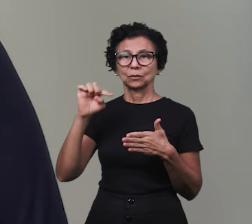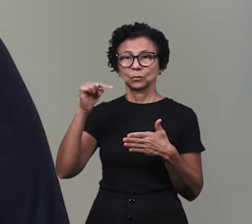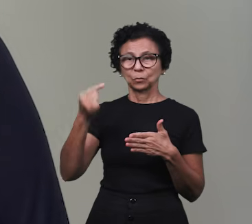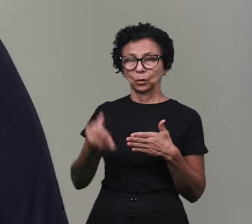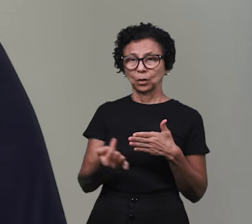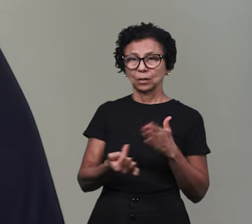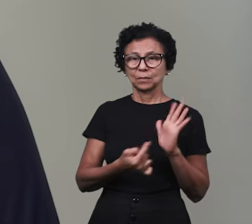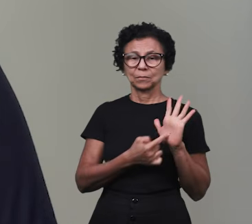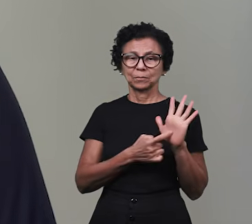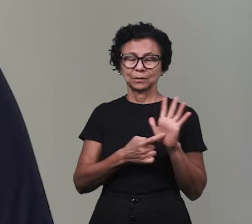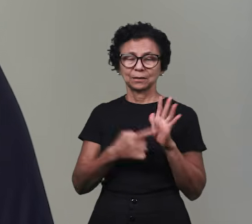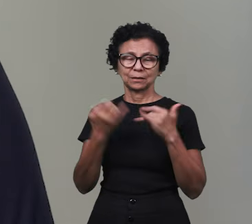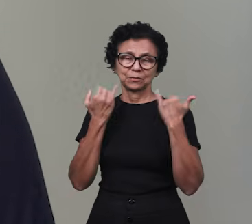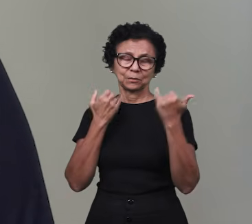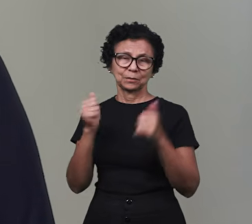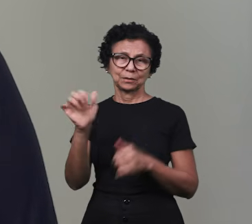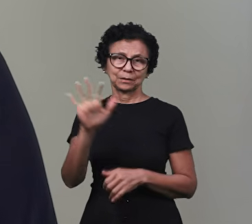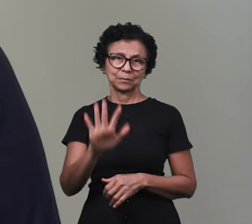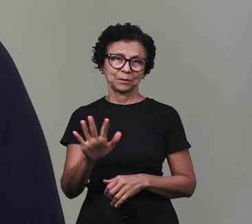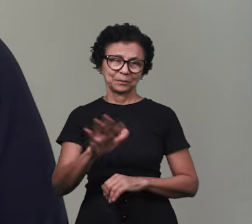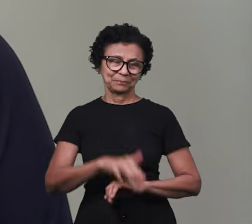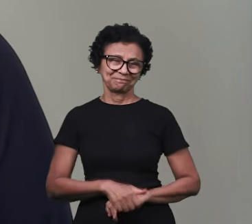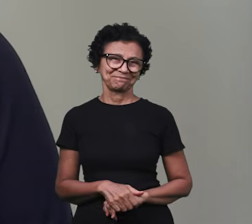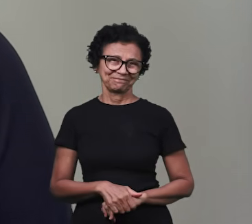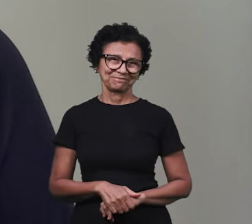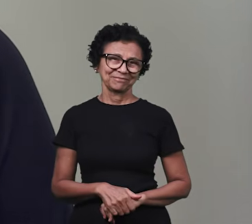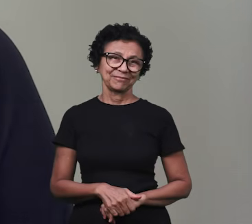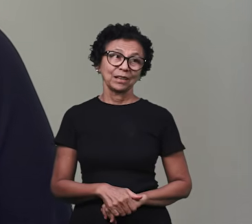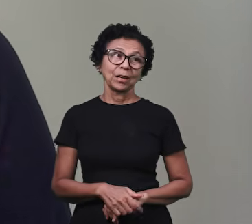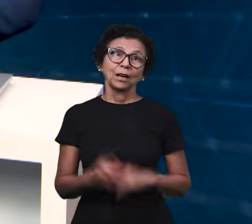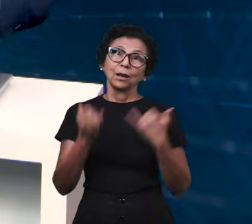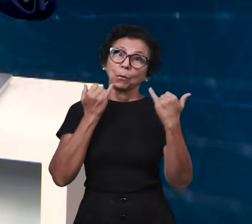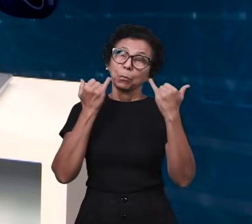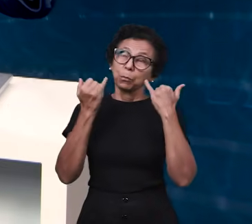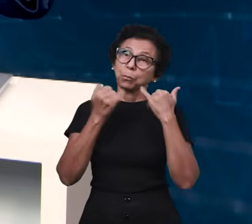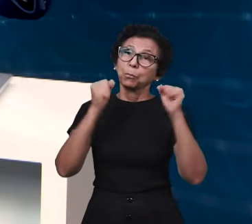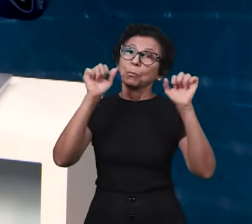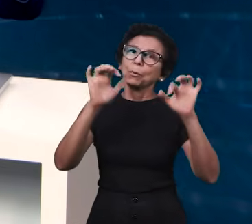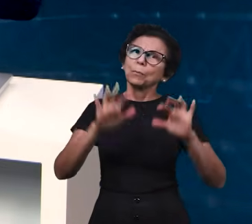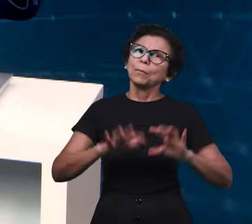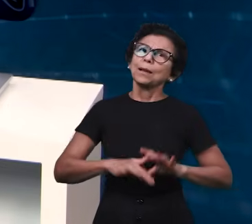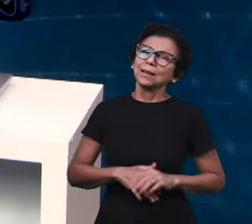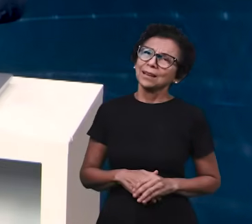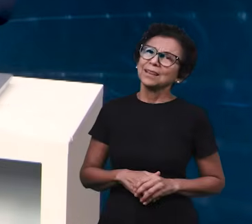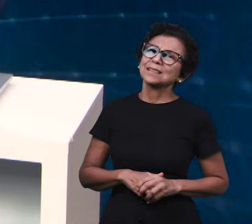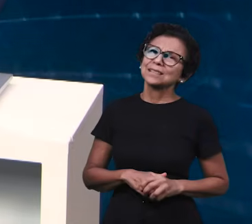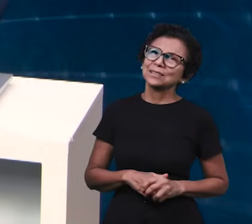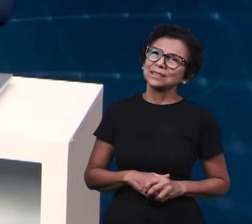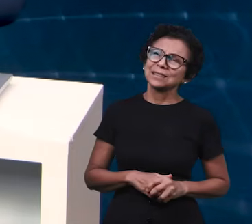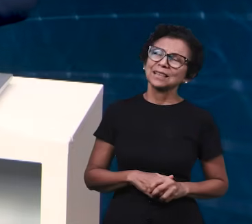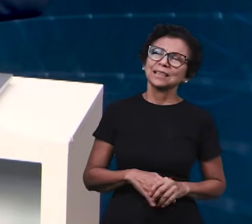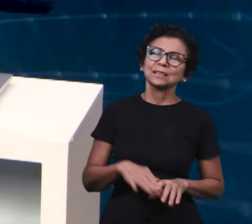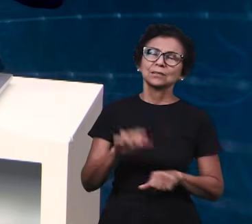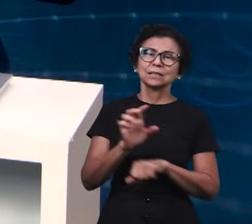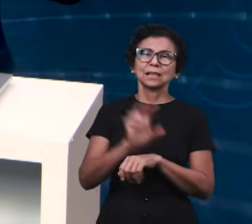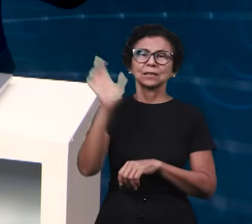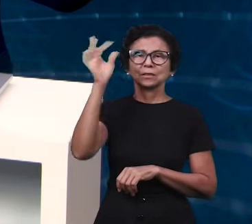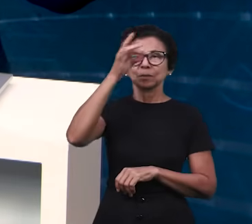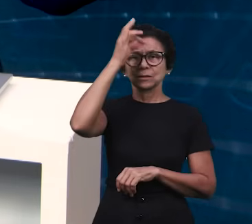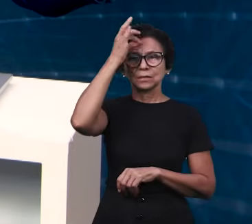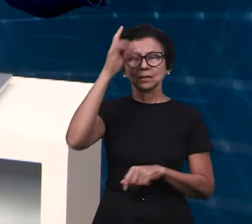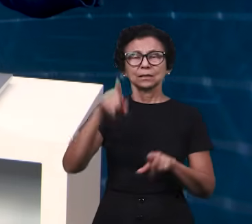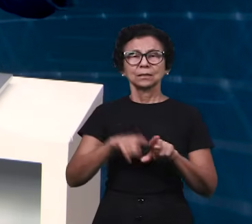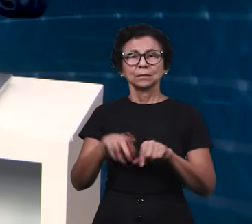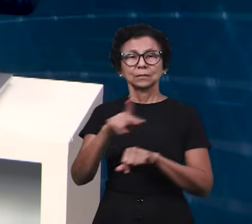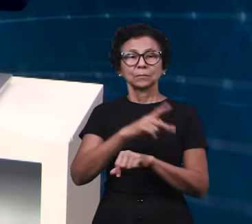semana. Voltamos no próximo programa com mais informações da Europa Ocidental. Quantas notícias, né? Que bênção, né? Notícias do Espírito Santo, também